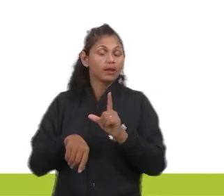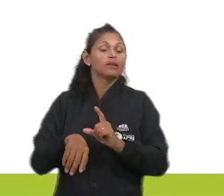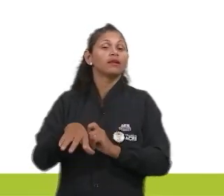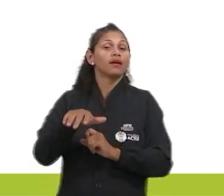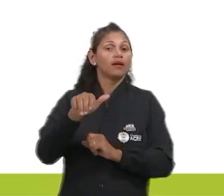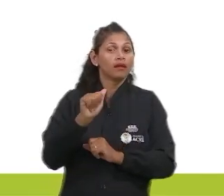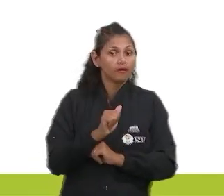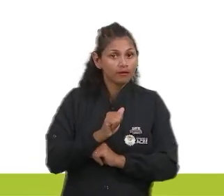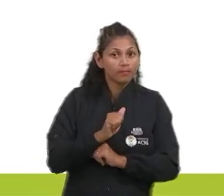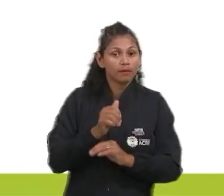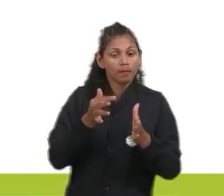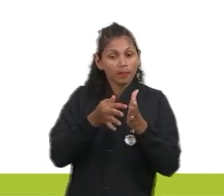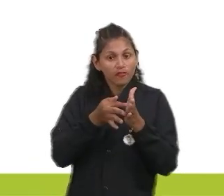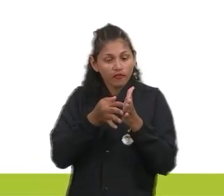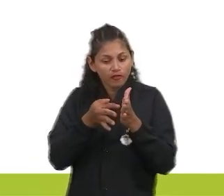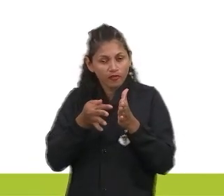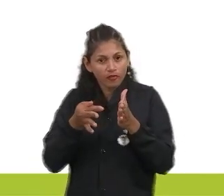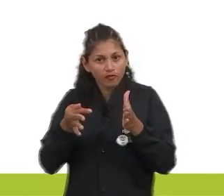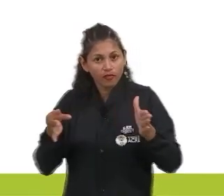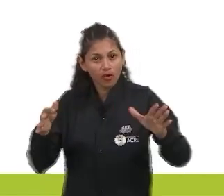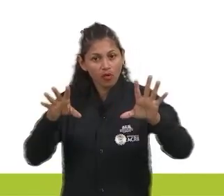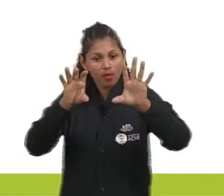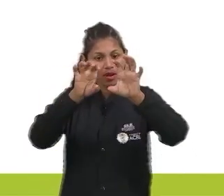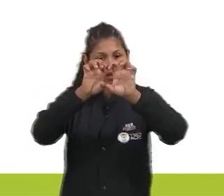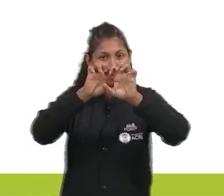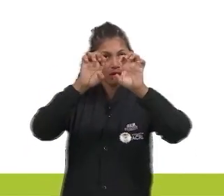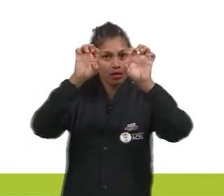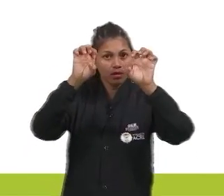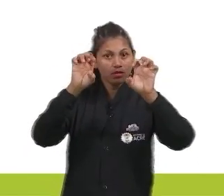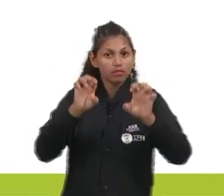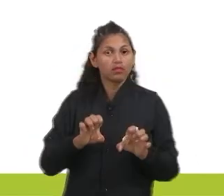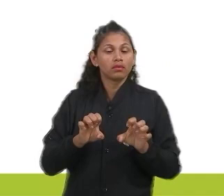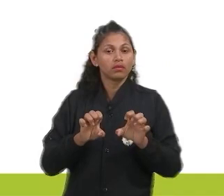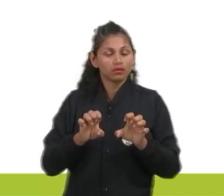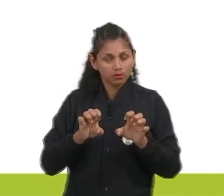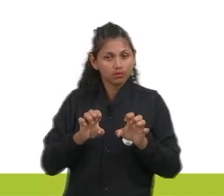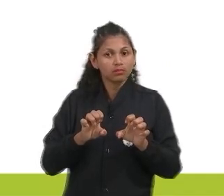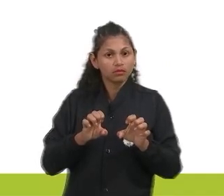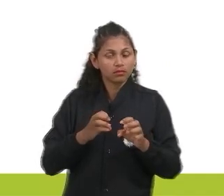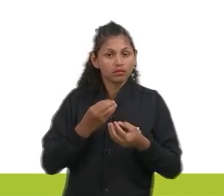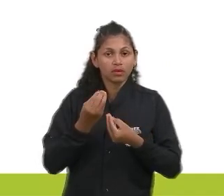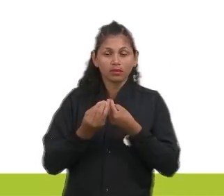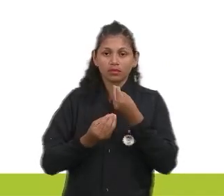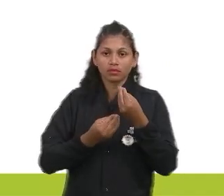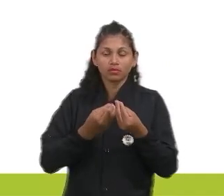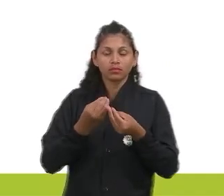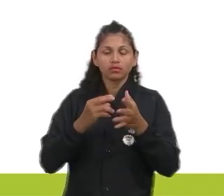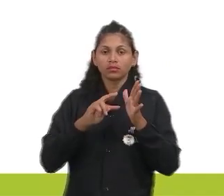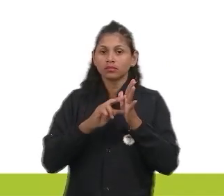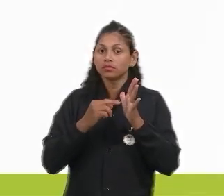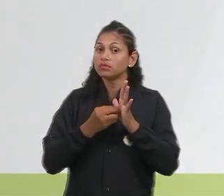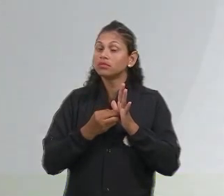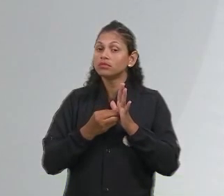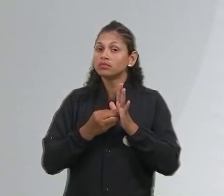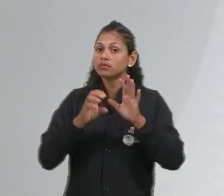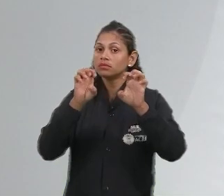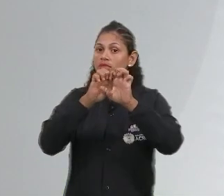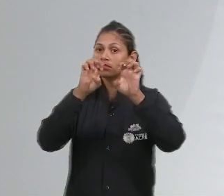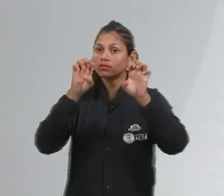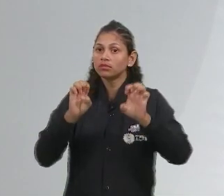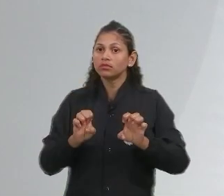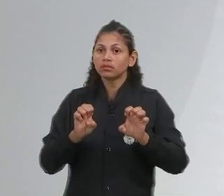dizer fórmula estrutural. O que é a fórmula estrutural? A forma em que a estrutura ela vai estar